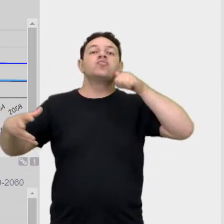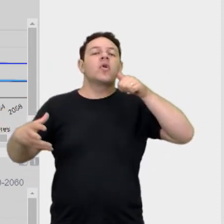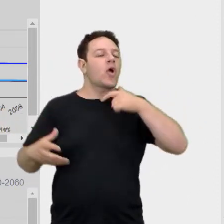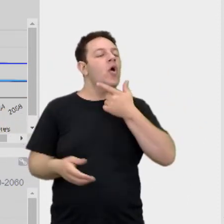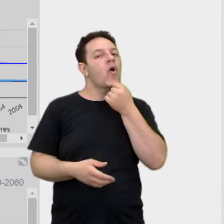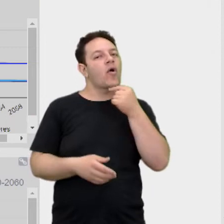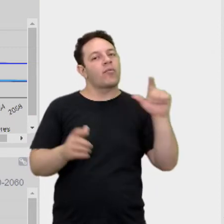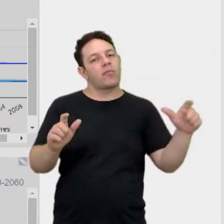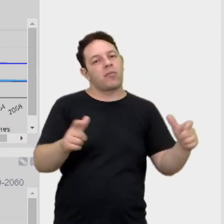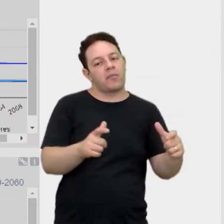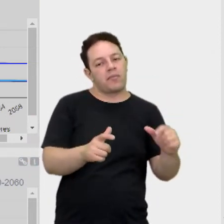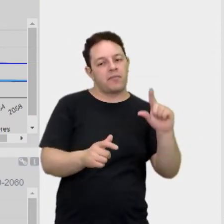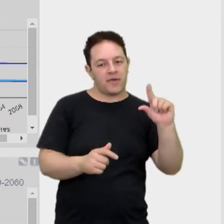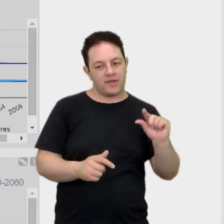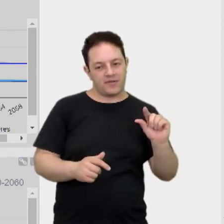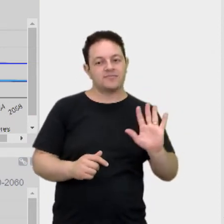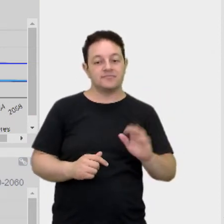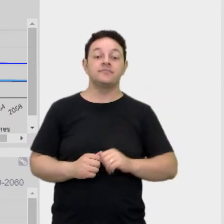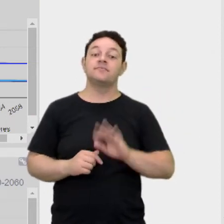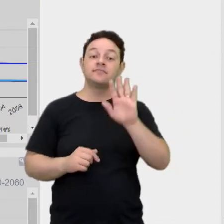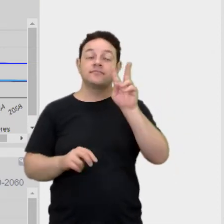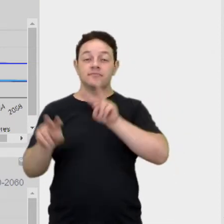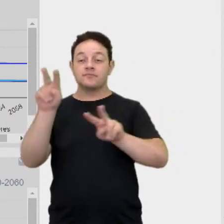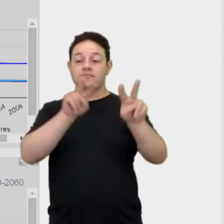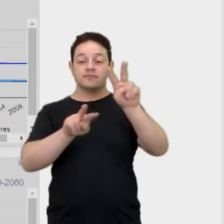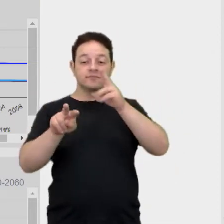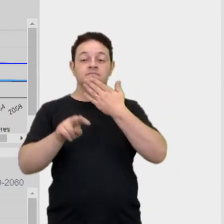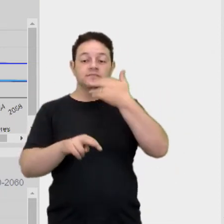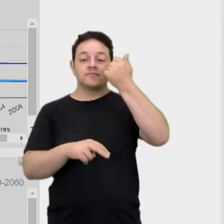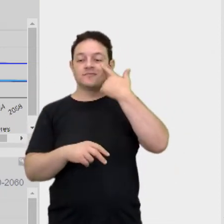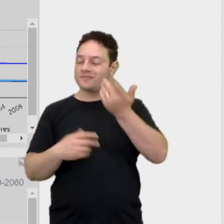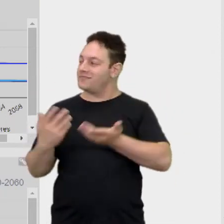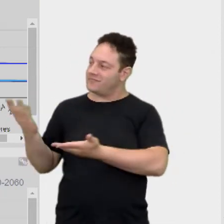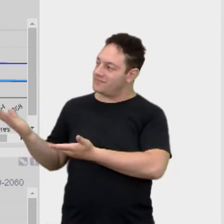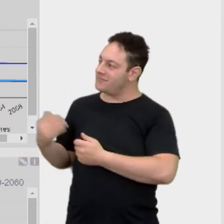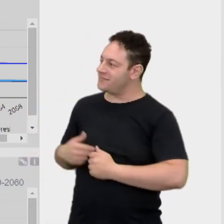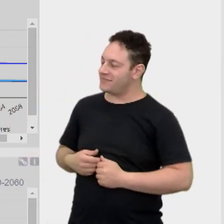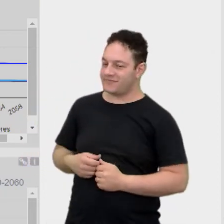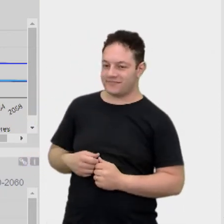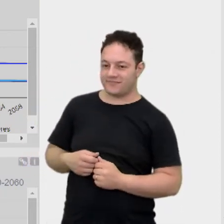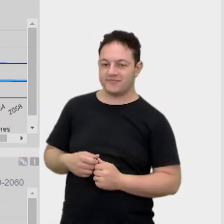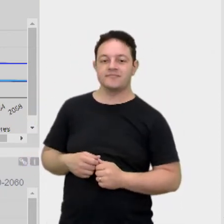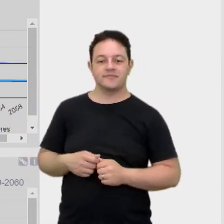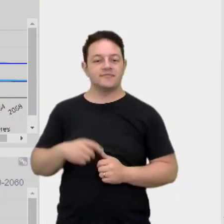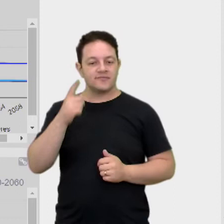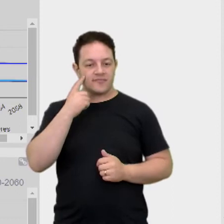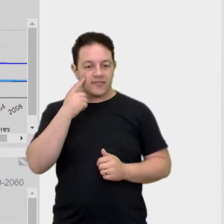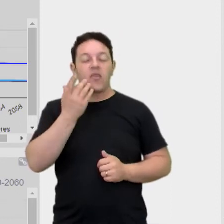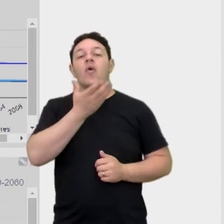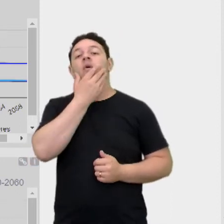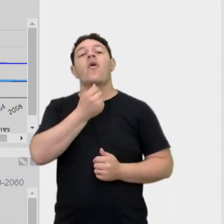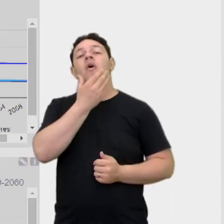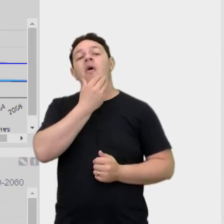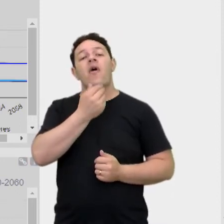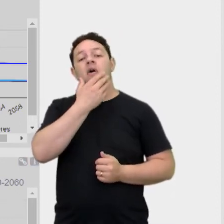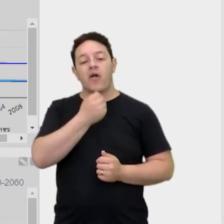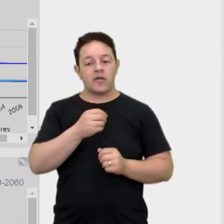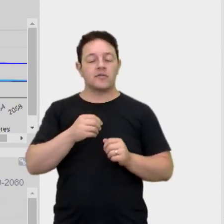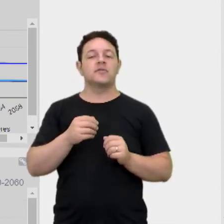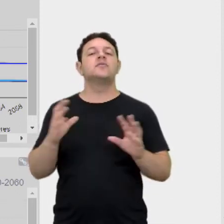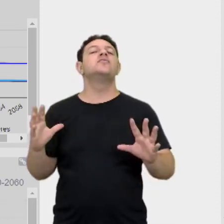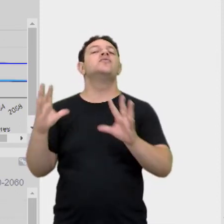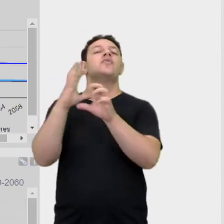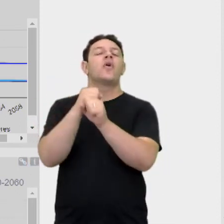homens. Mas para ficar melhor a visualização, tá aqui, ó. Nesse gráfico abaixo, nós temos aí a população total de homens e mulheres